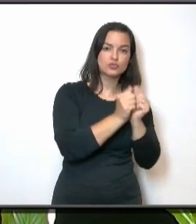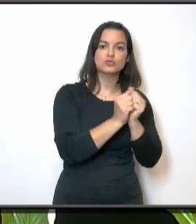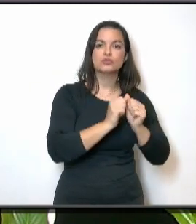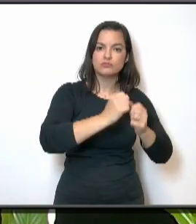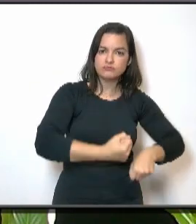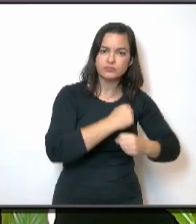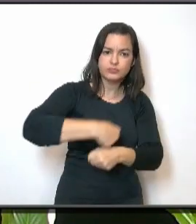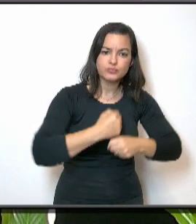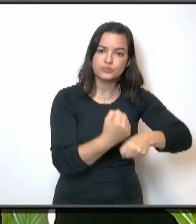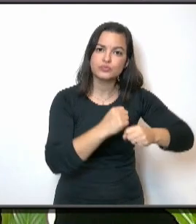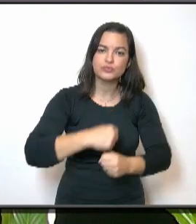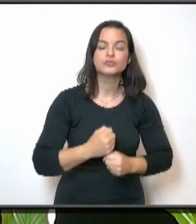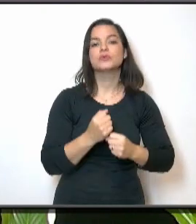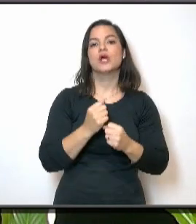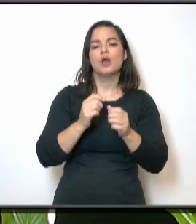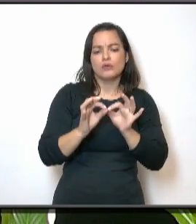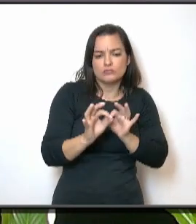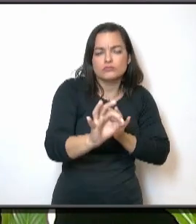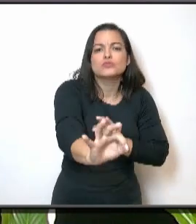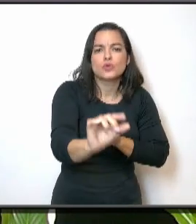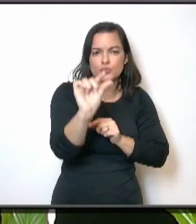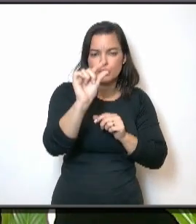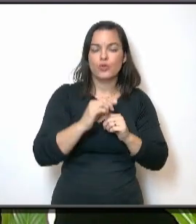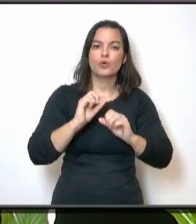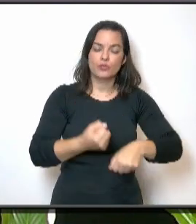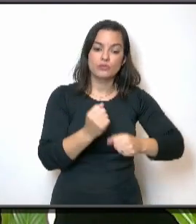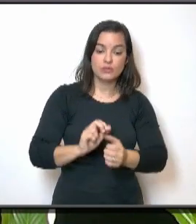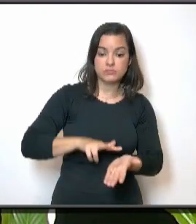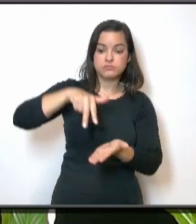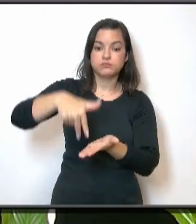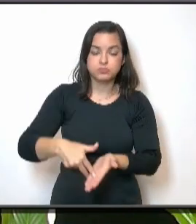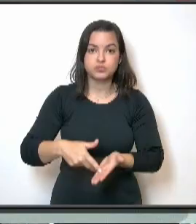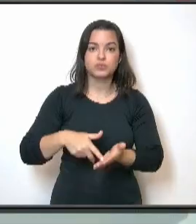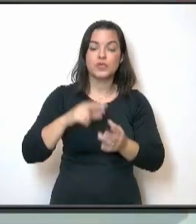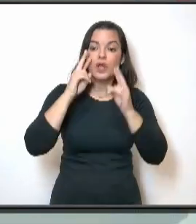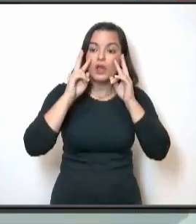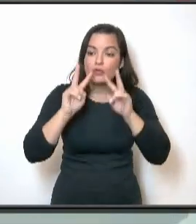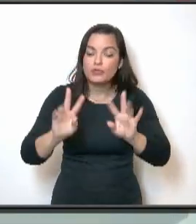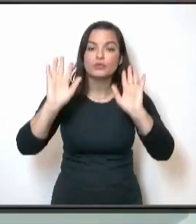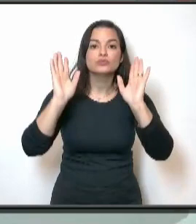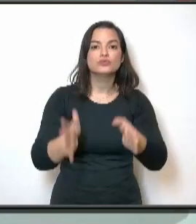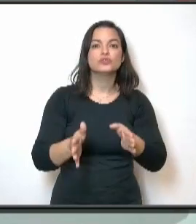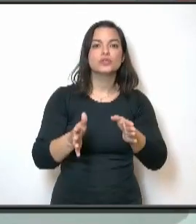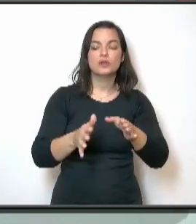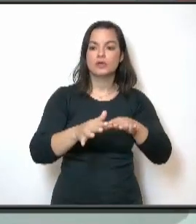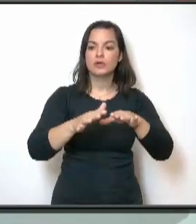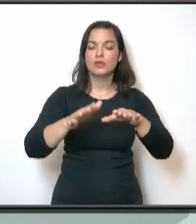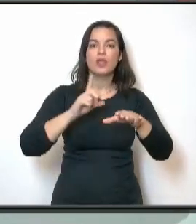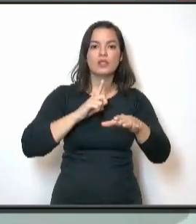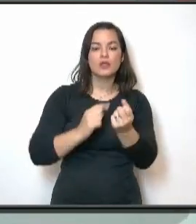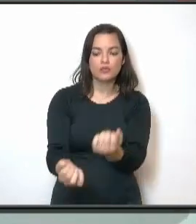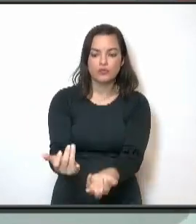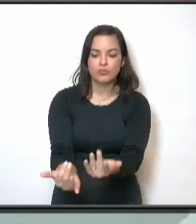da terra, senão quase 200 côvados. Ao saltarem em terra, viram ali umas brasas e em cima peixes, e havia também